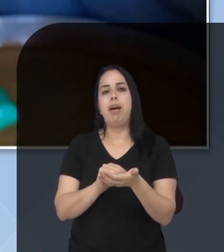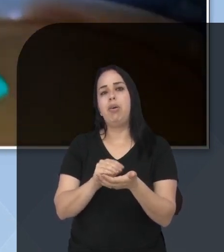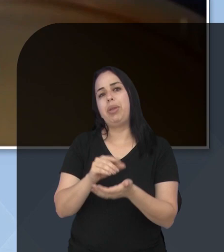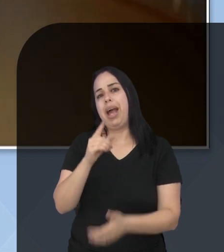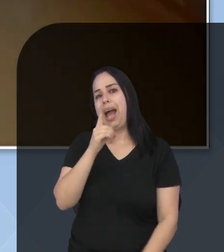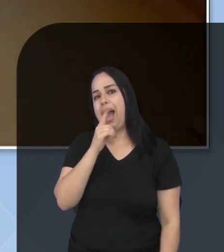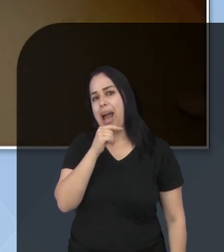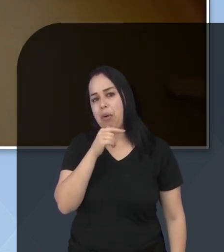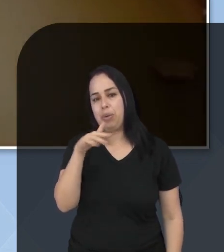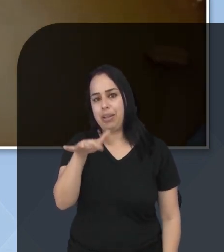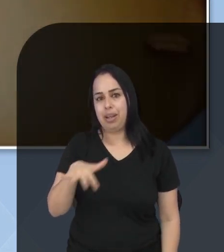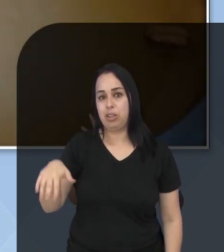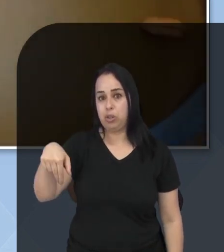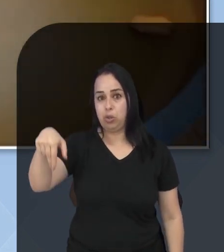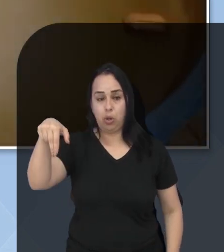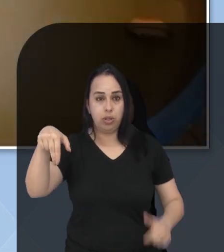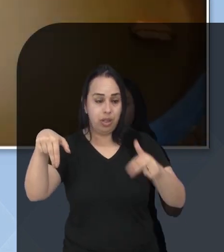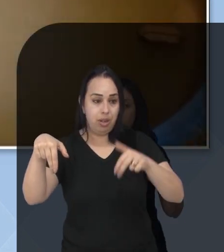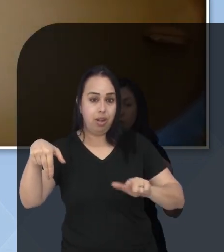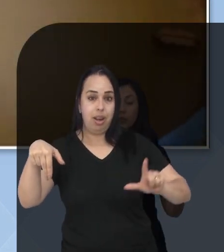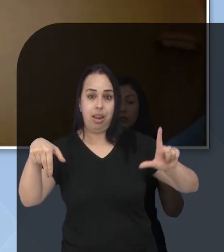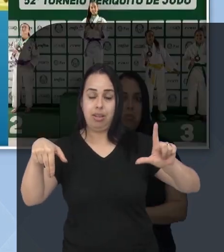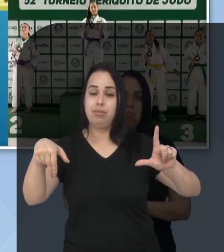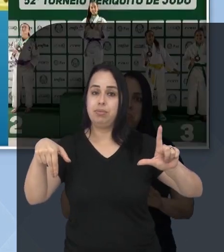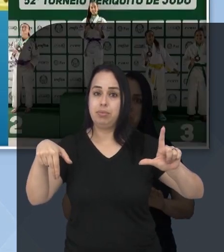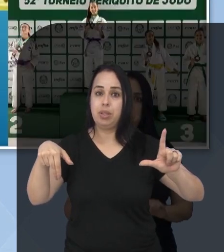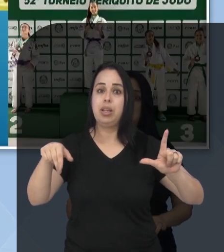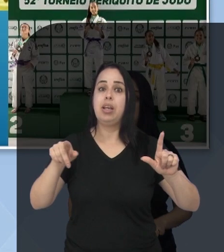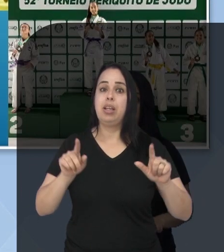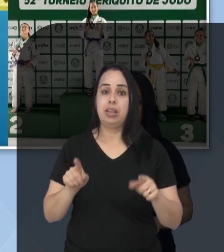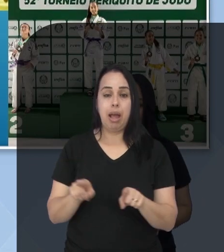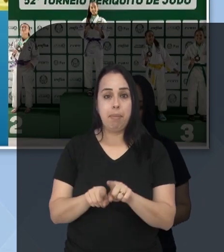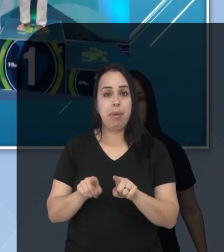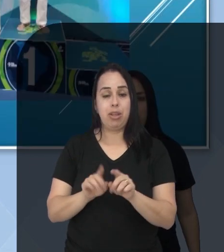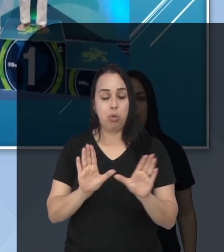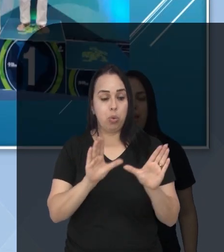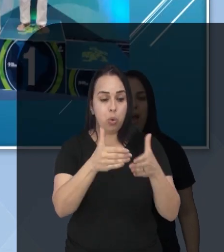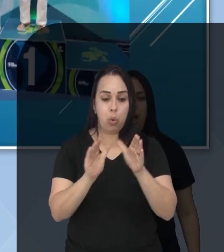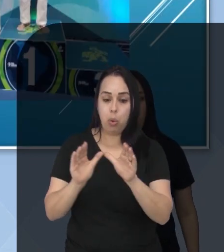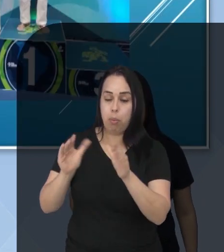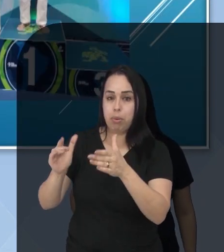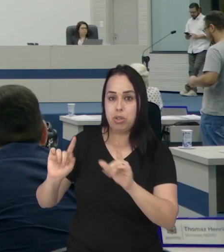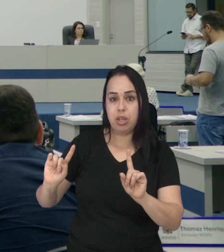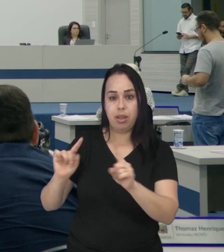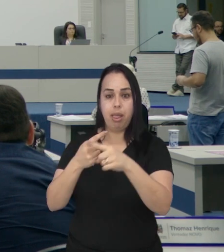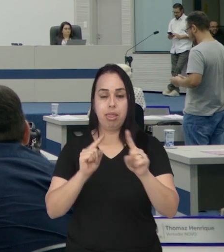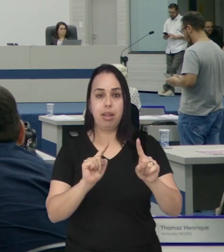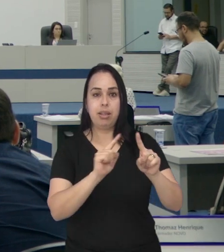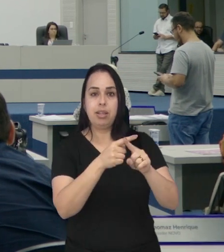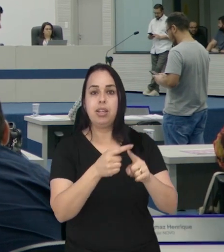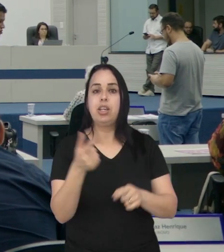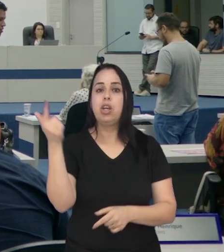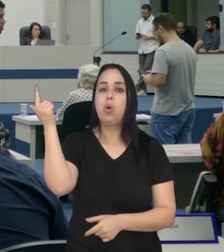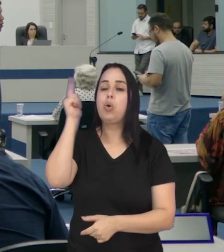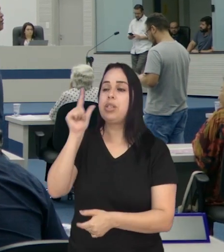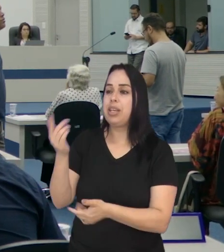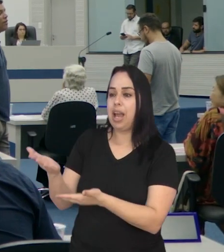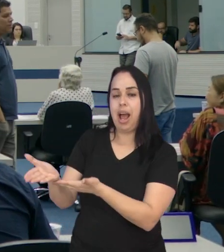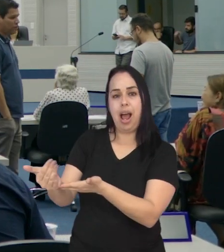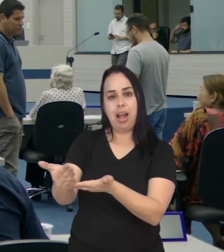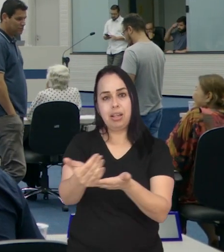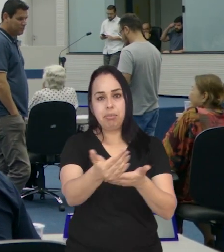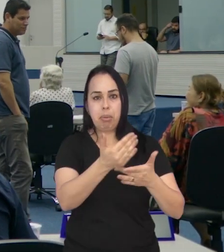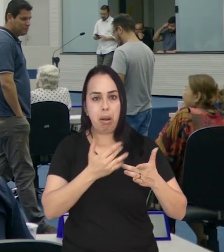e falta de água nas regiões norte e leste. Os resultados esportivos de equipes da cidade e a arrecadação de alimentos para o